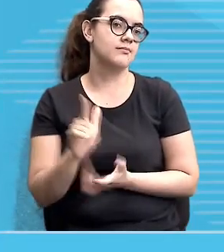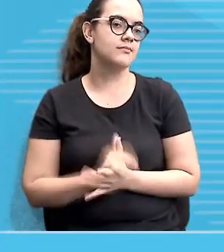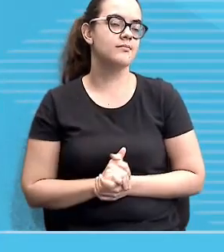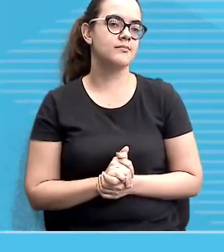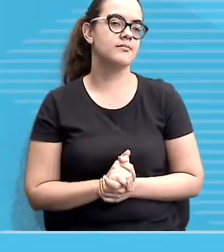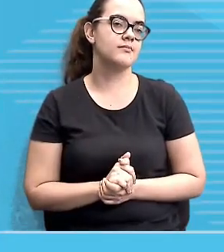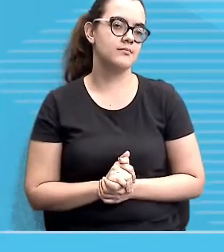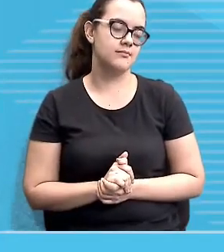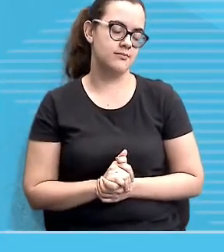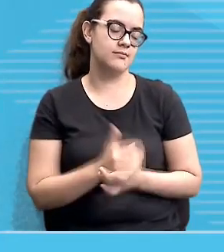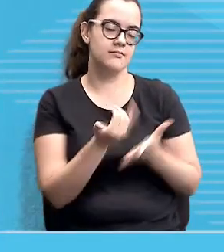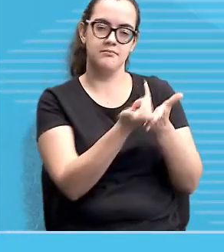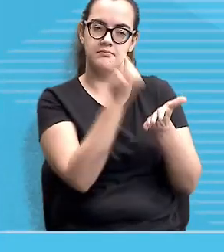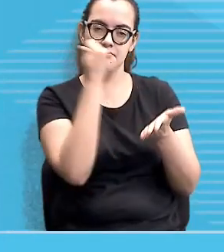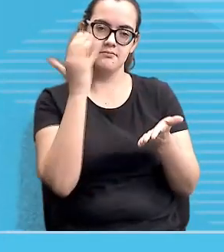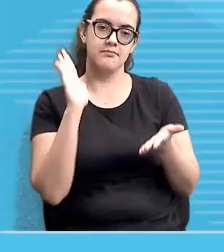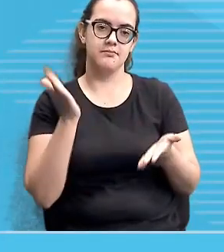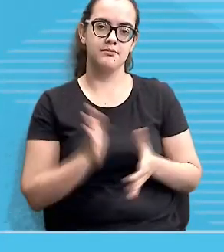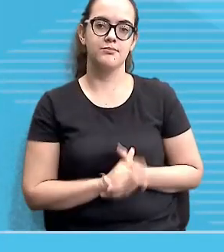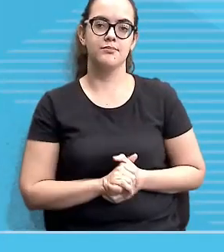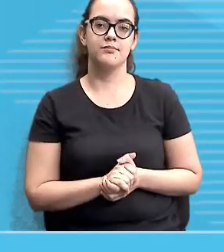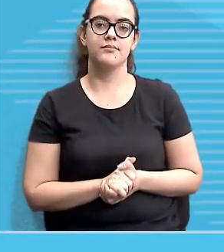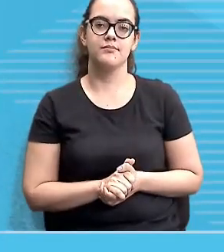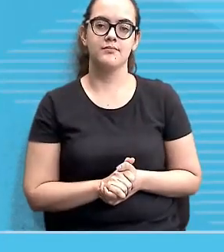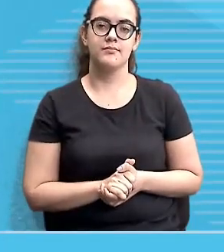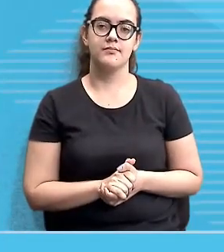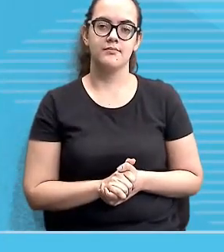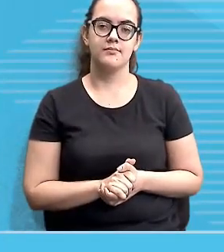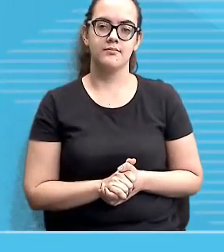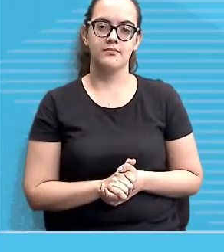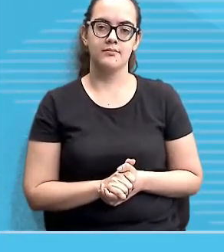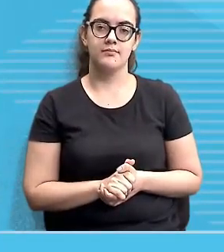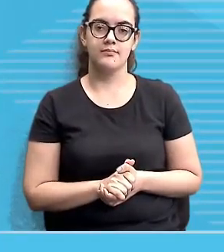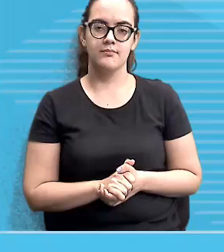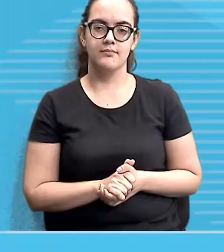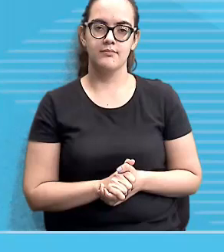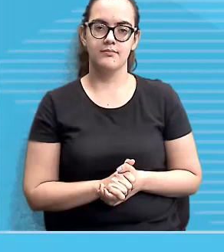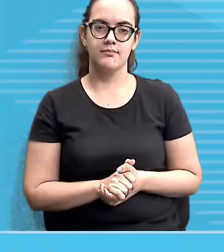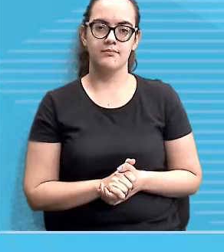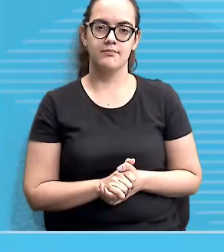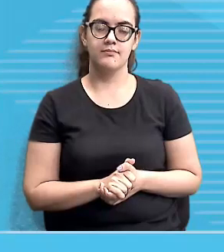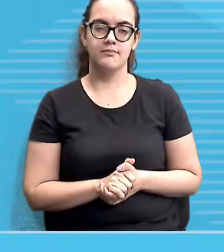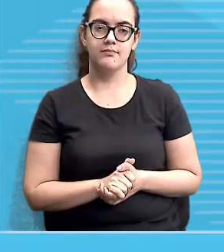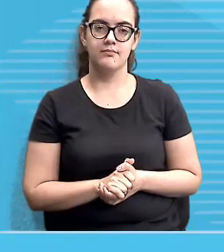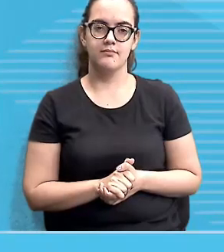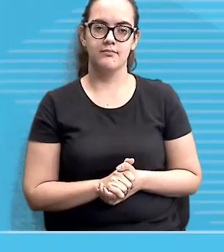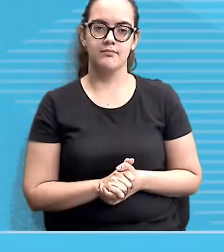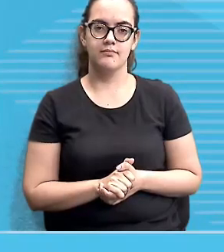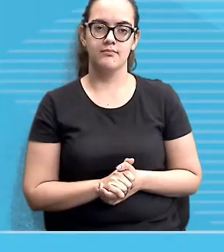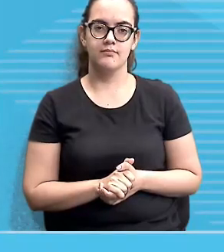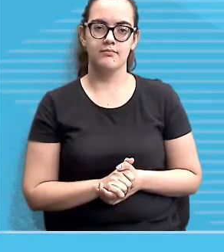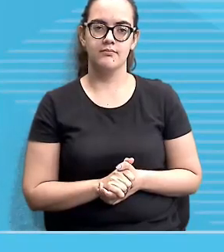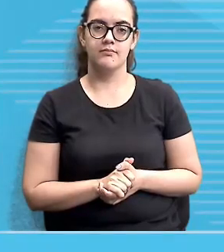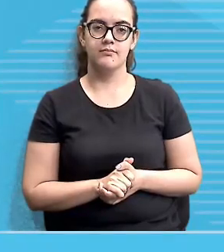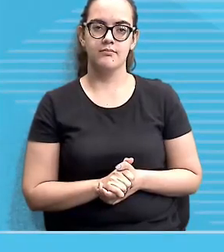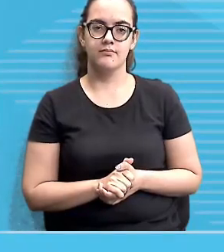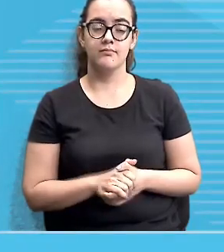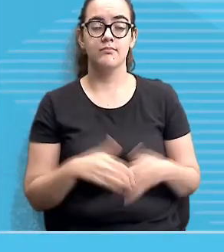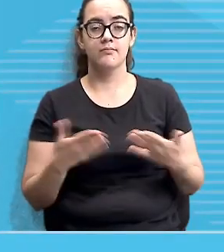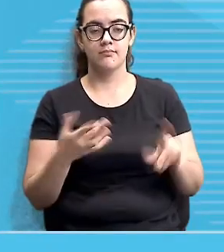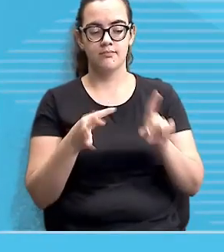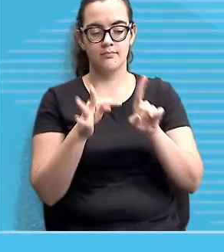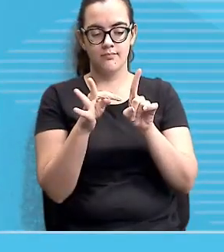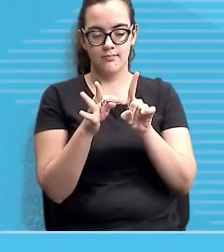calorias 1 a sua temperatura e passou de